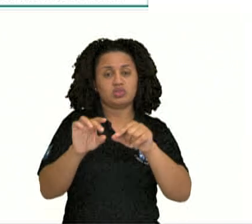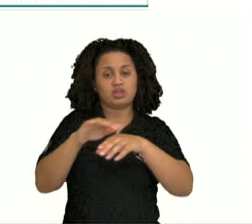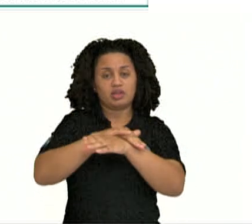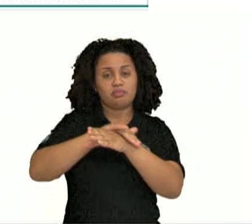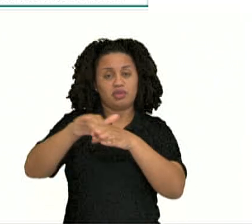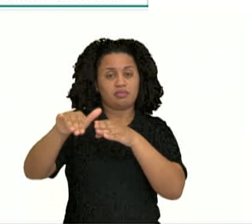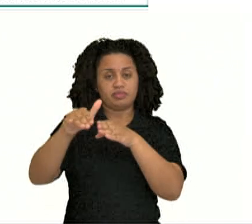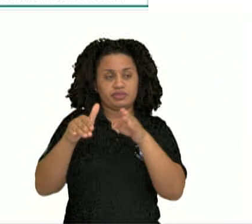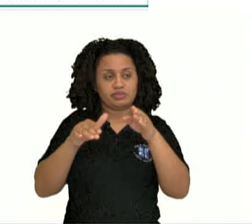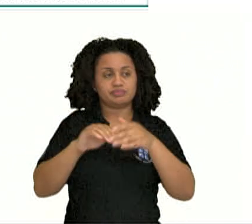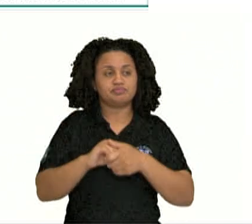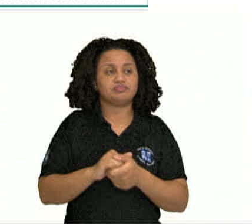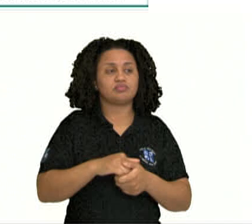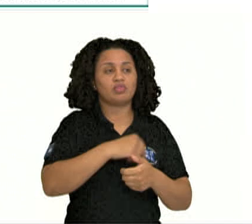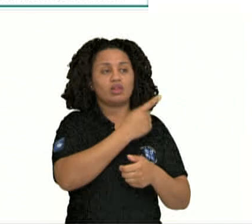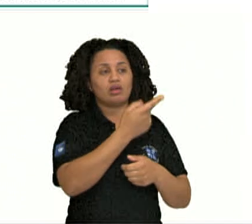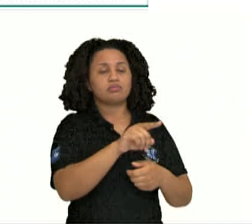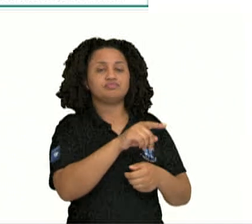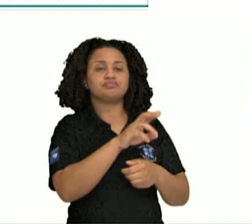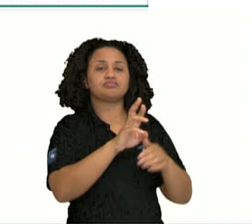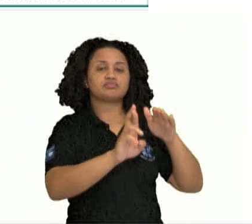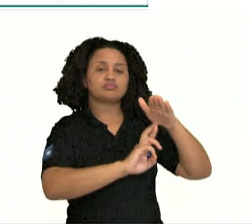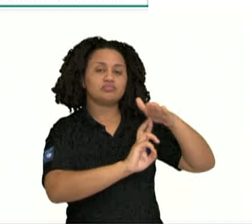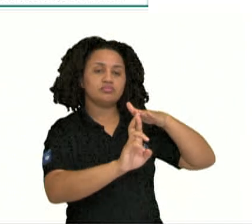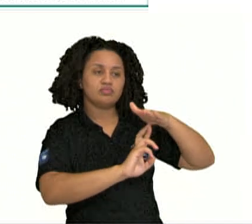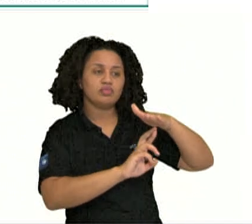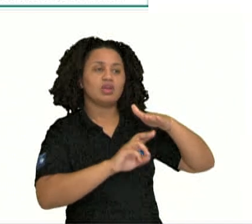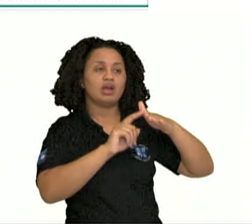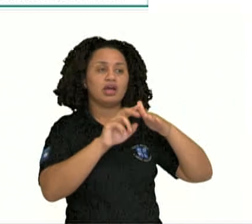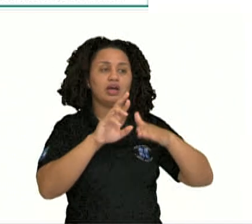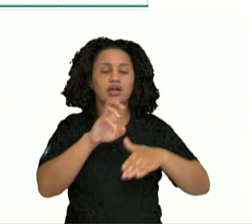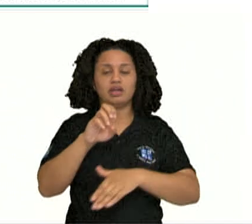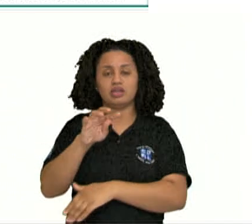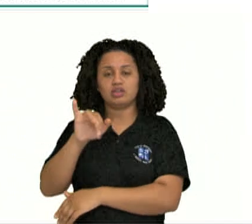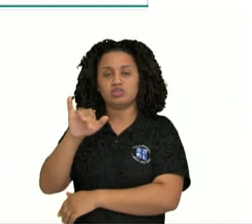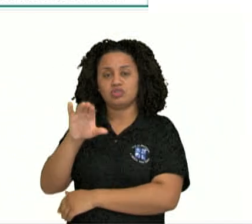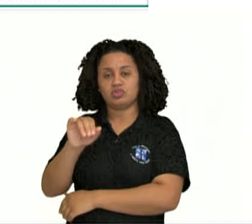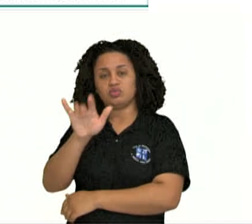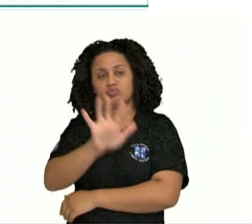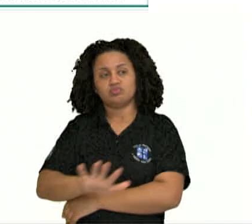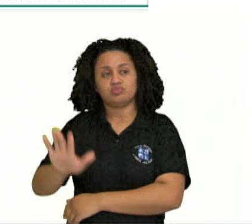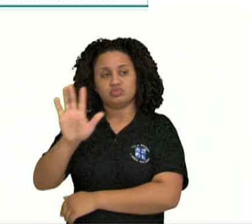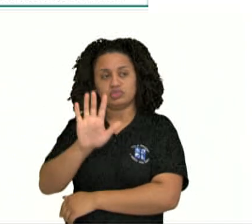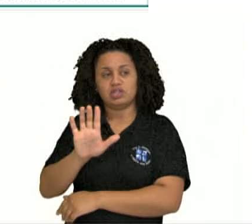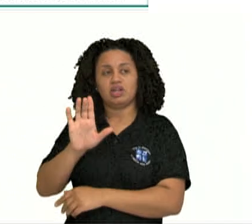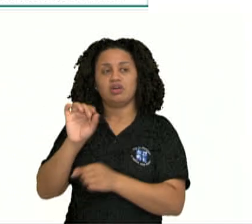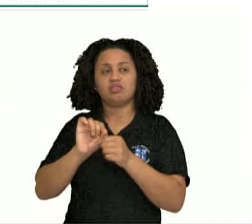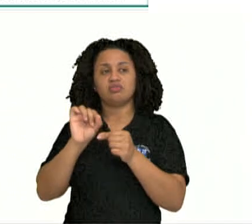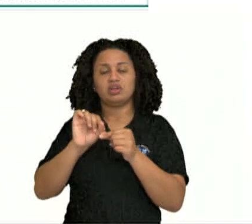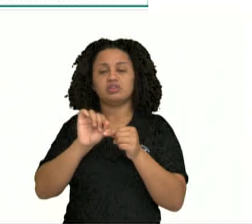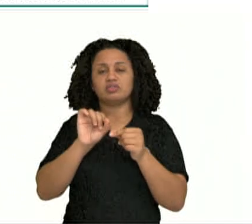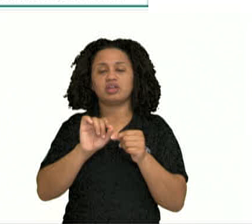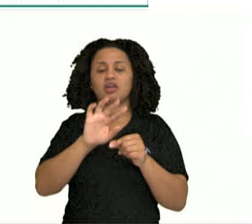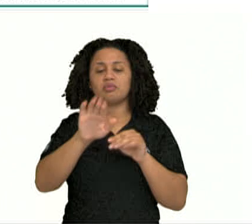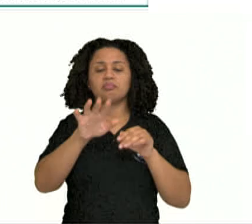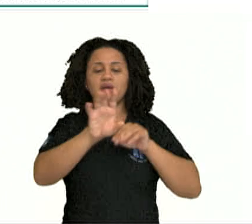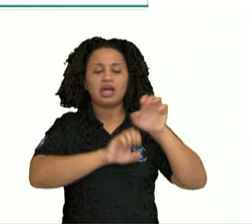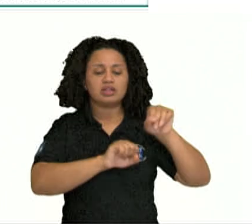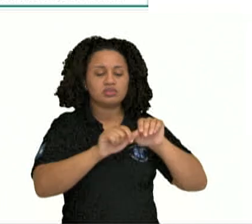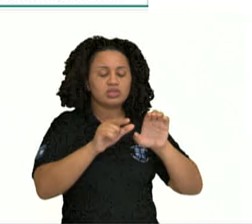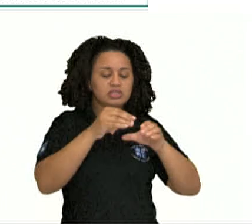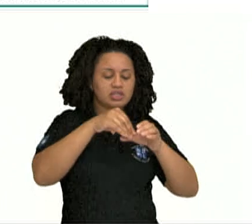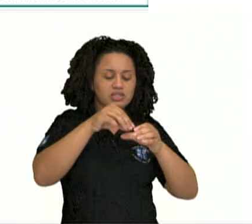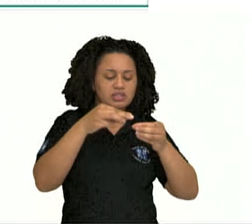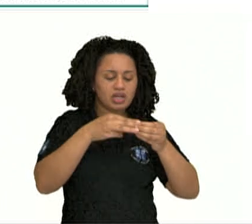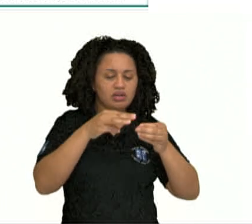sua membrana e nós teremos ali a rodoviária que seria o retículo endoplasmático de um modo geral que faz o transporte disso o portão da